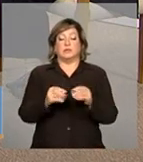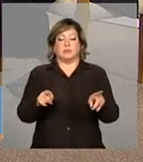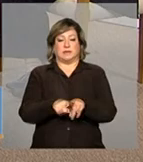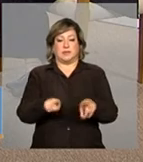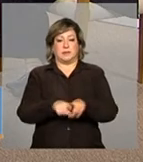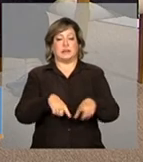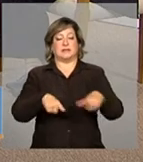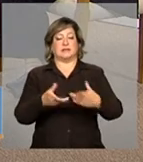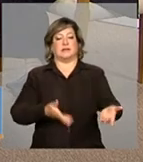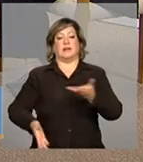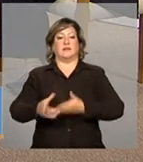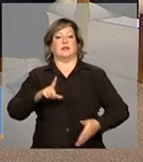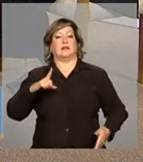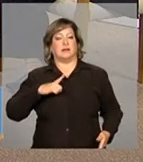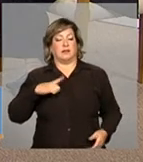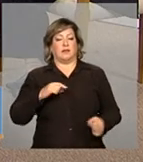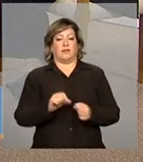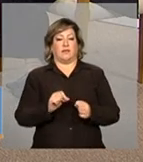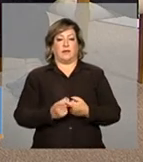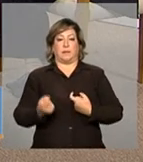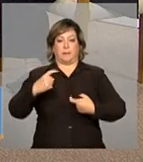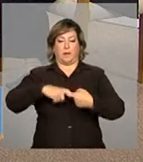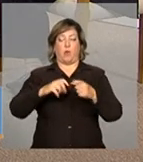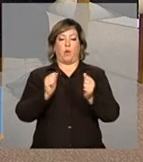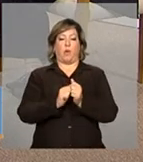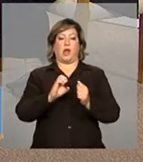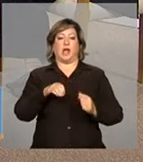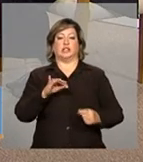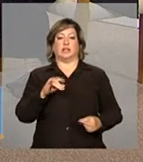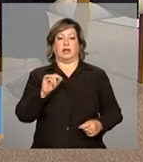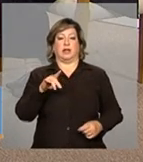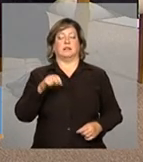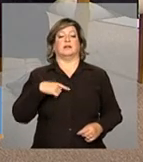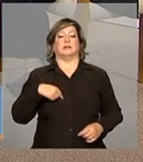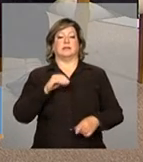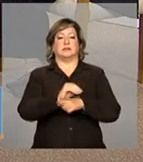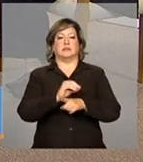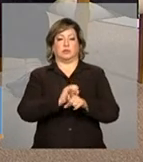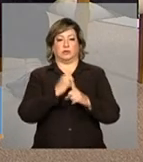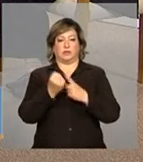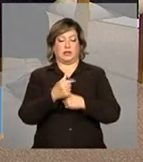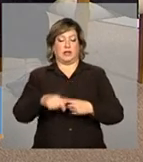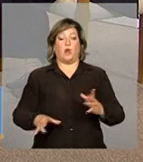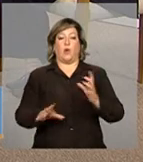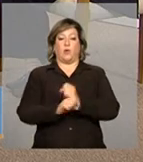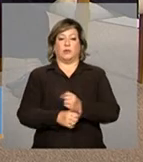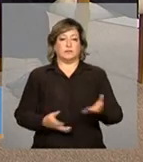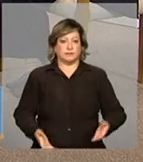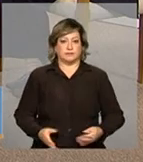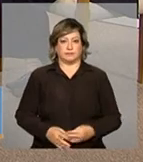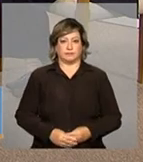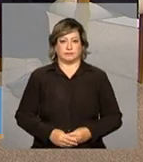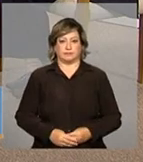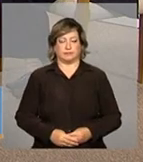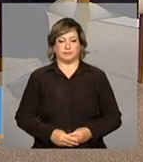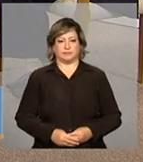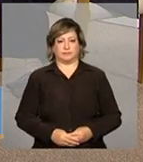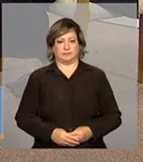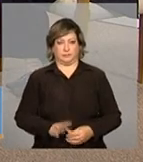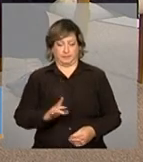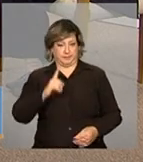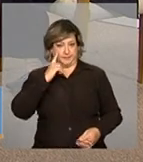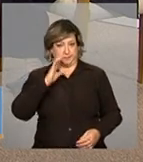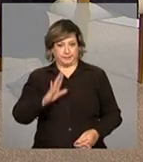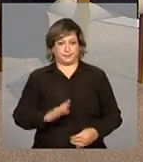que são executados em parcerias com entidades de assistência social nessa Contágio e não